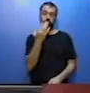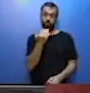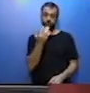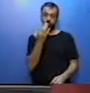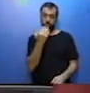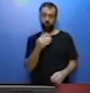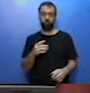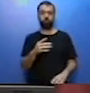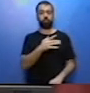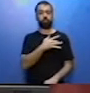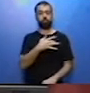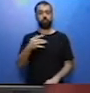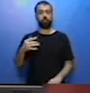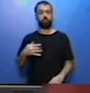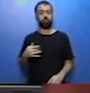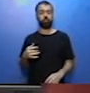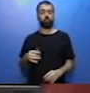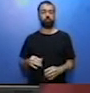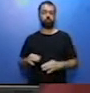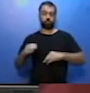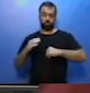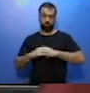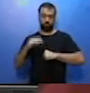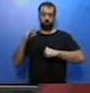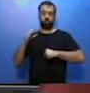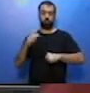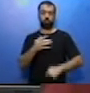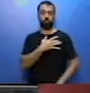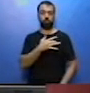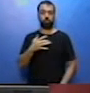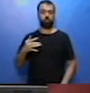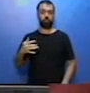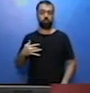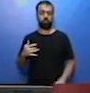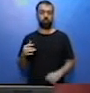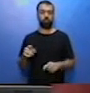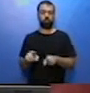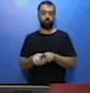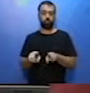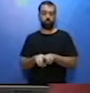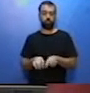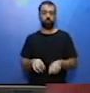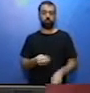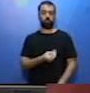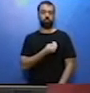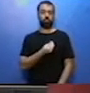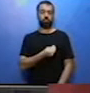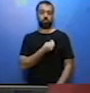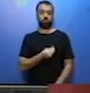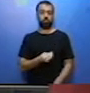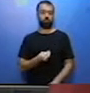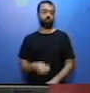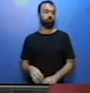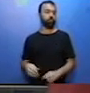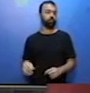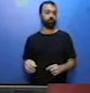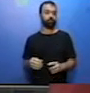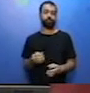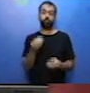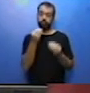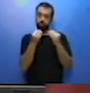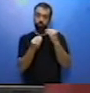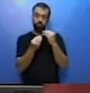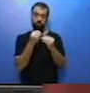saudáveis promove melhora na saúde e na qualidade de vida uma alimentação adequada